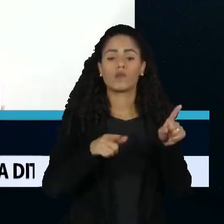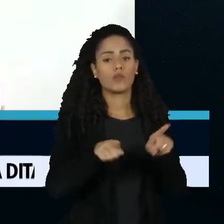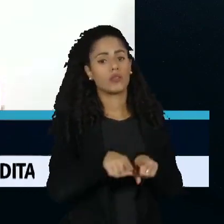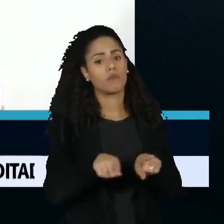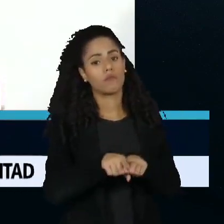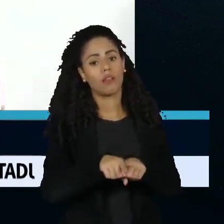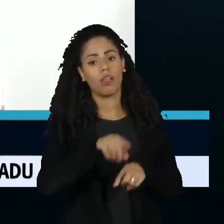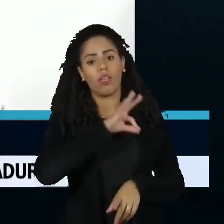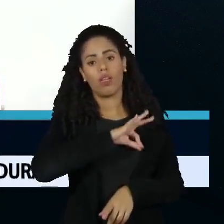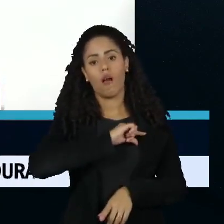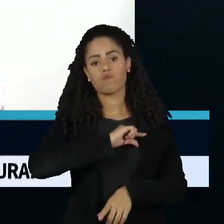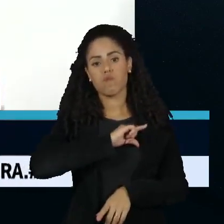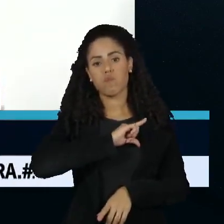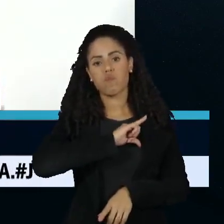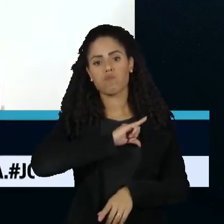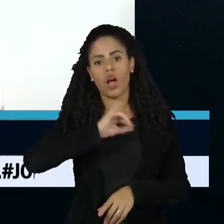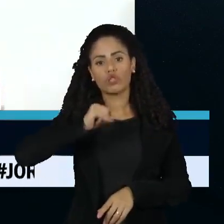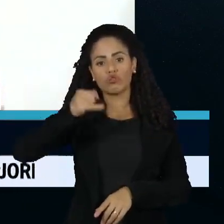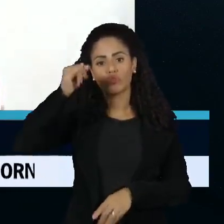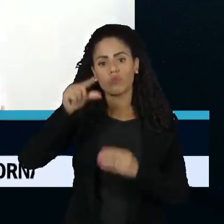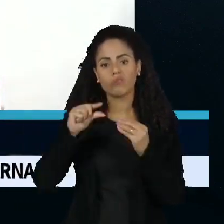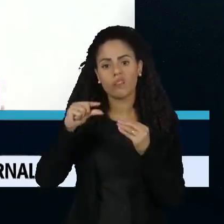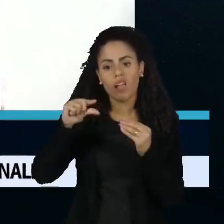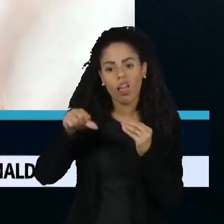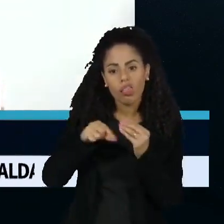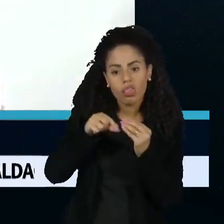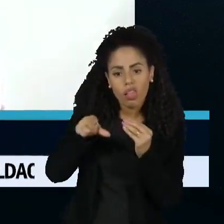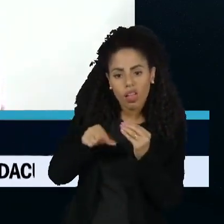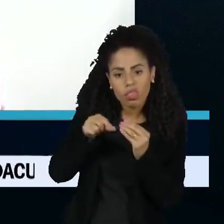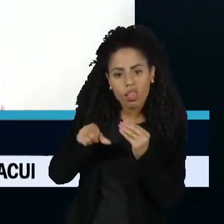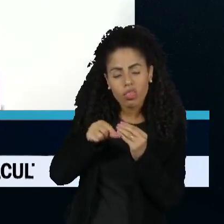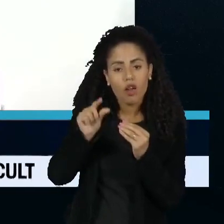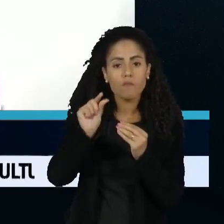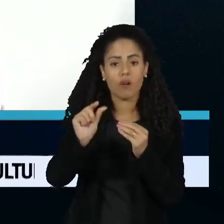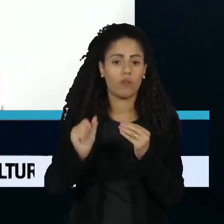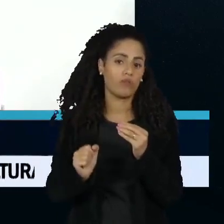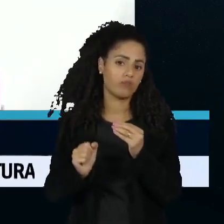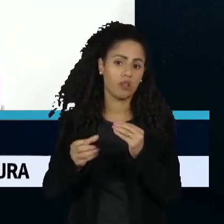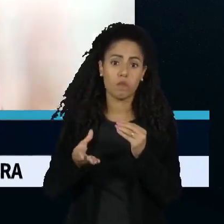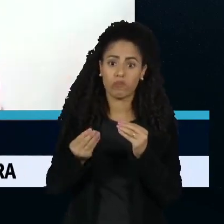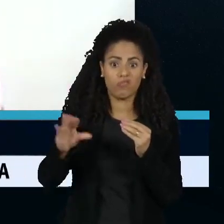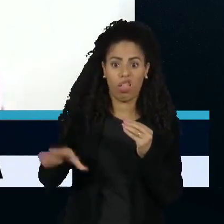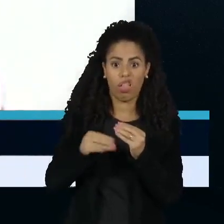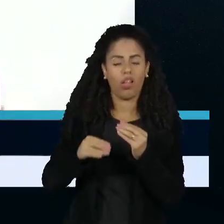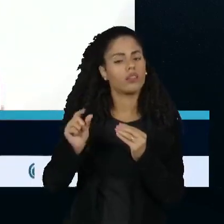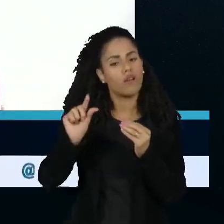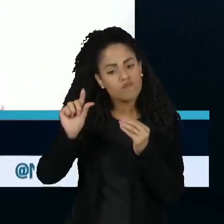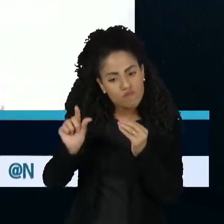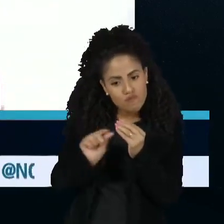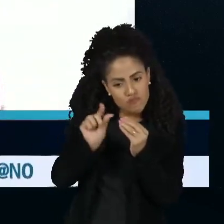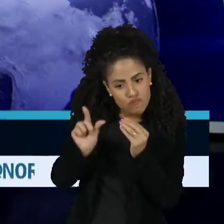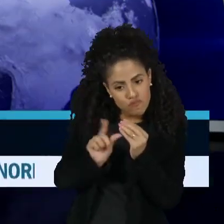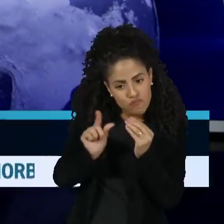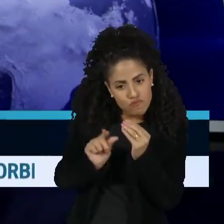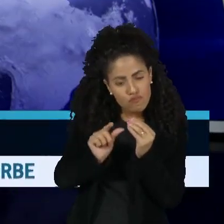não é tão grande, tão alto, como se eu fosse para outros tipos de investimento disponíveis no